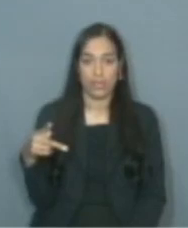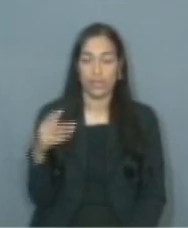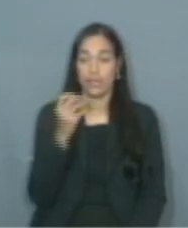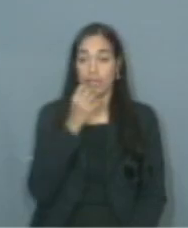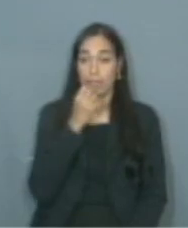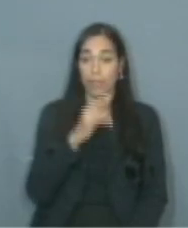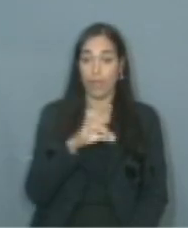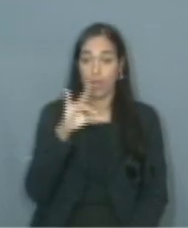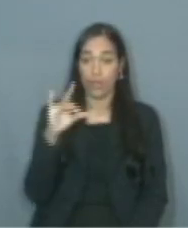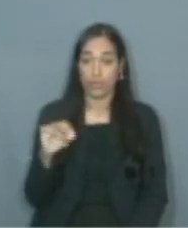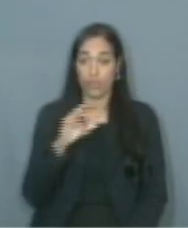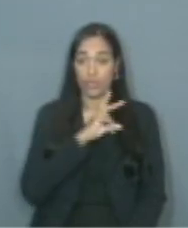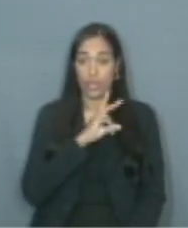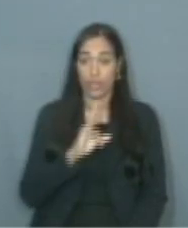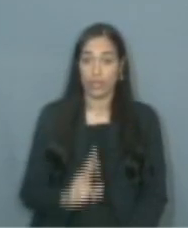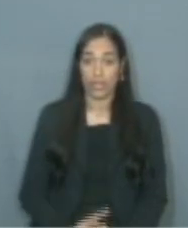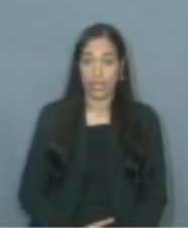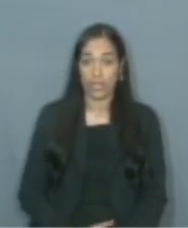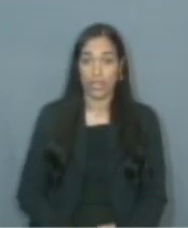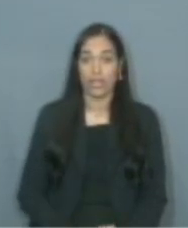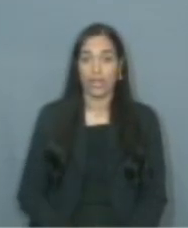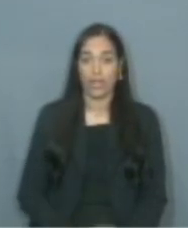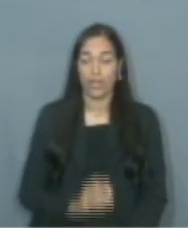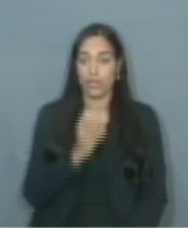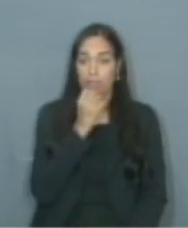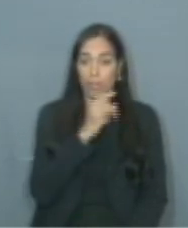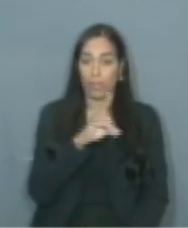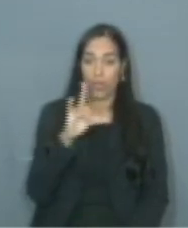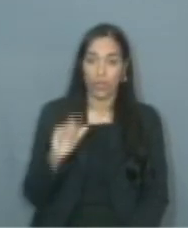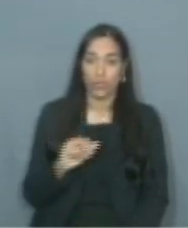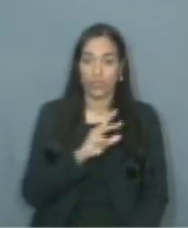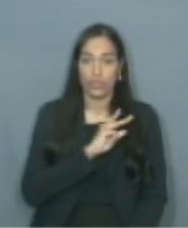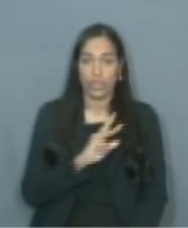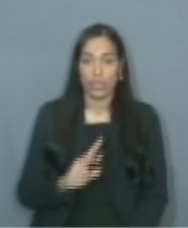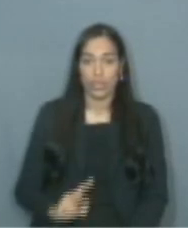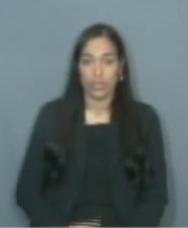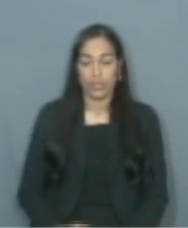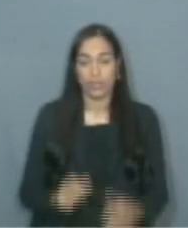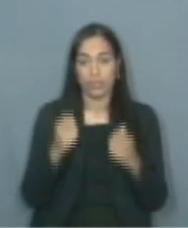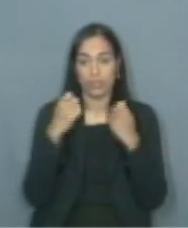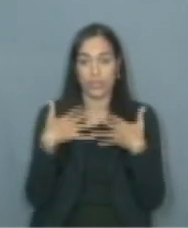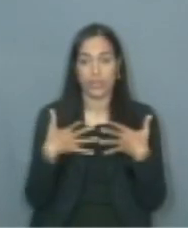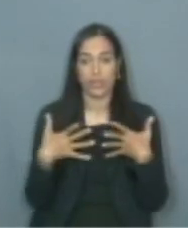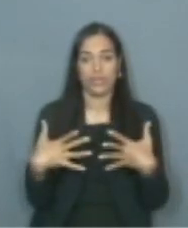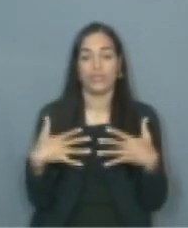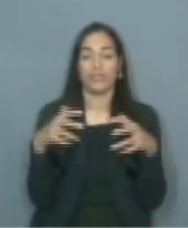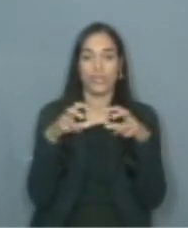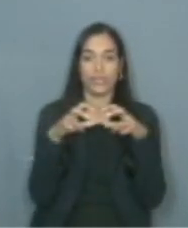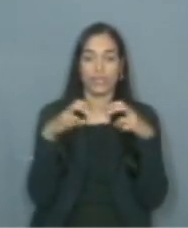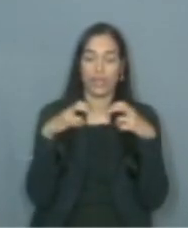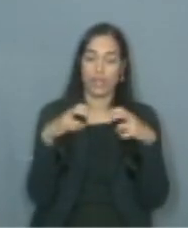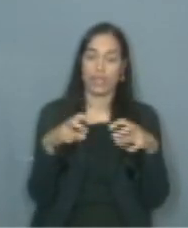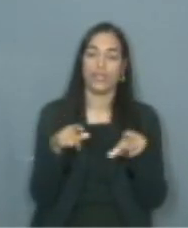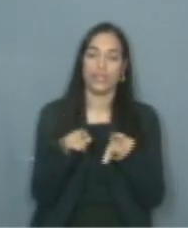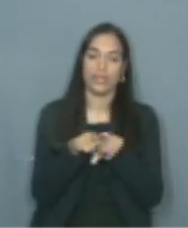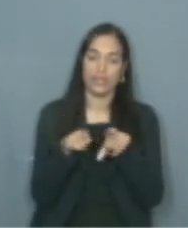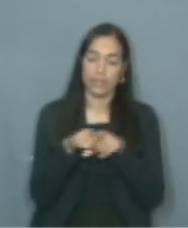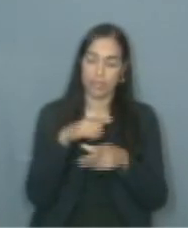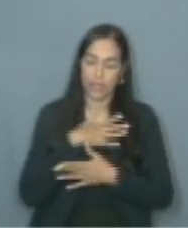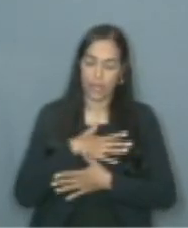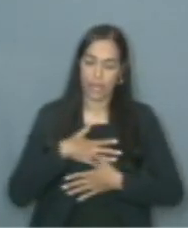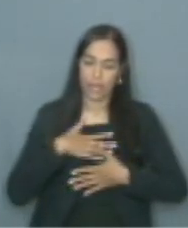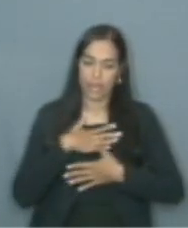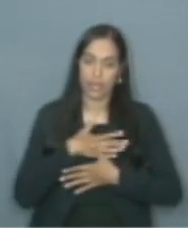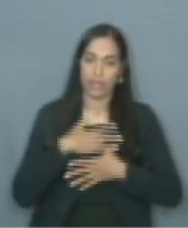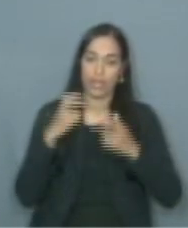Bom dia, senhoras vereadoras, senhores vereadores, público que nos acompanha nas galerias. É sempre uma alegria ver